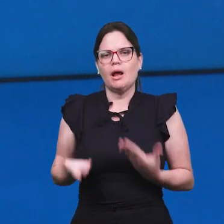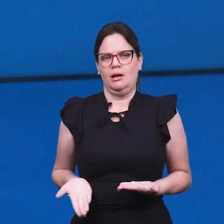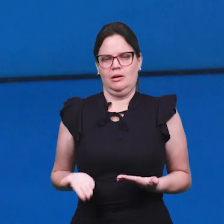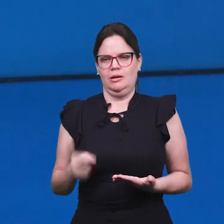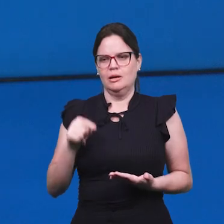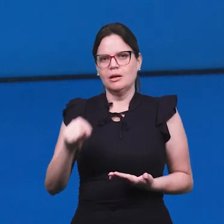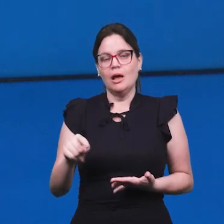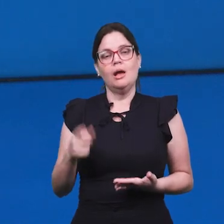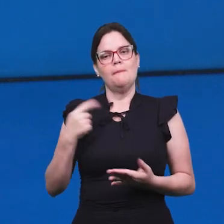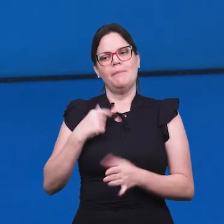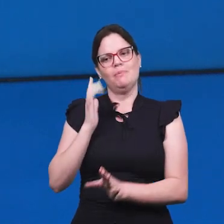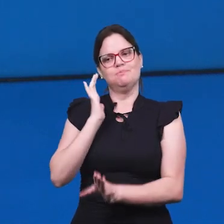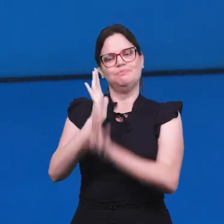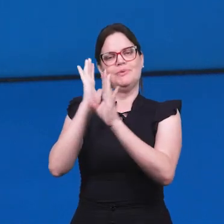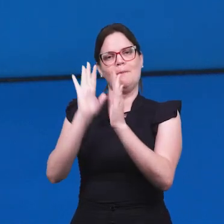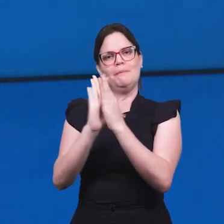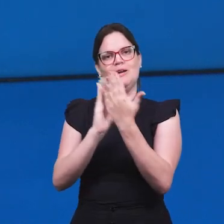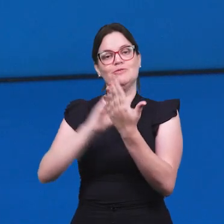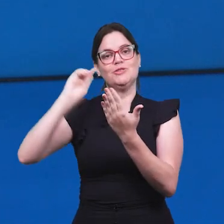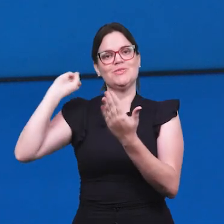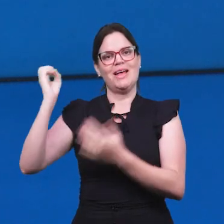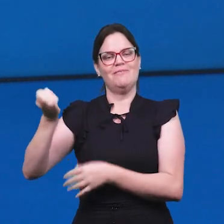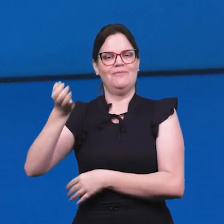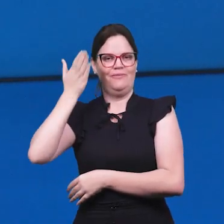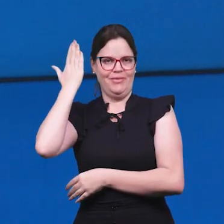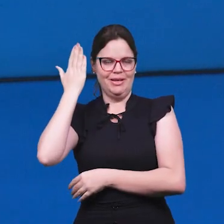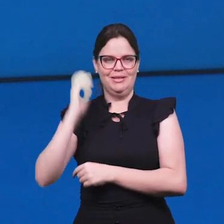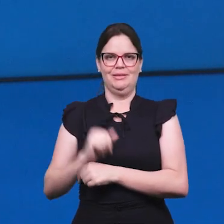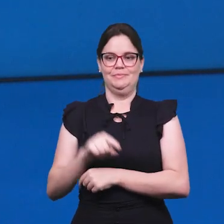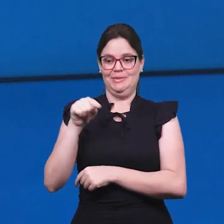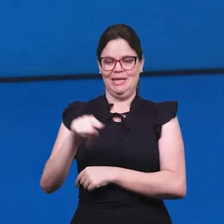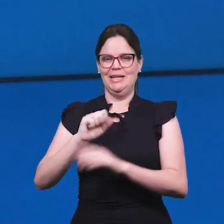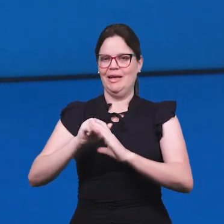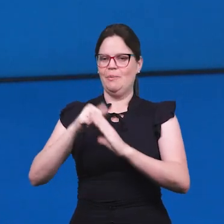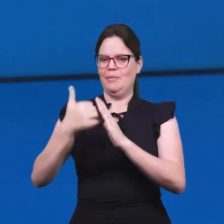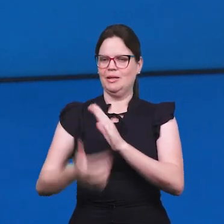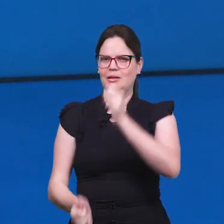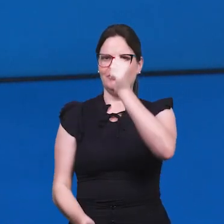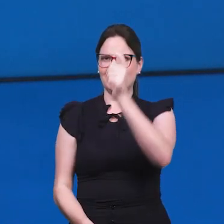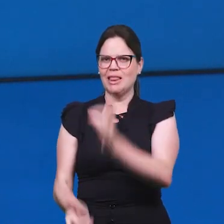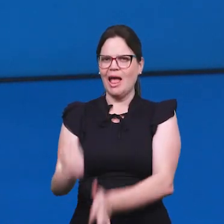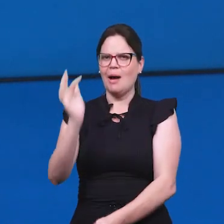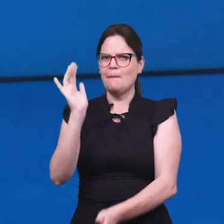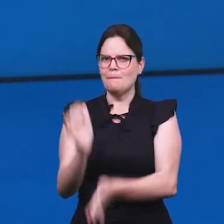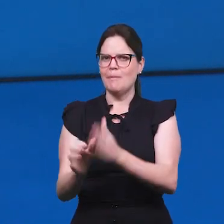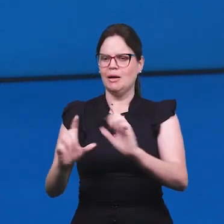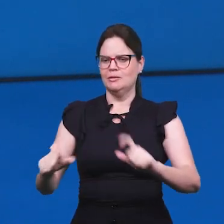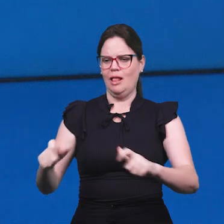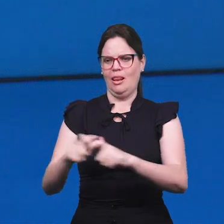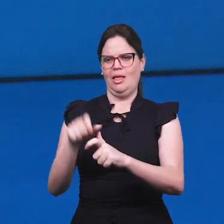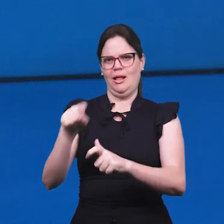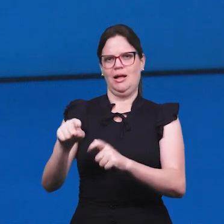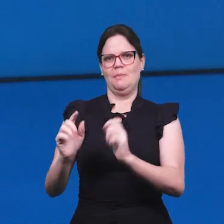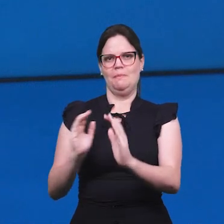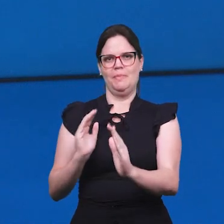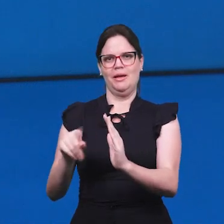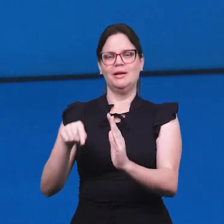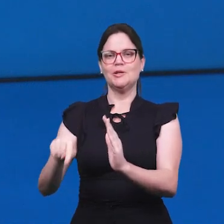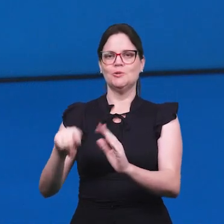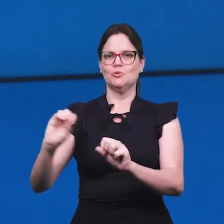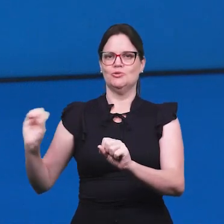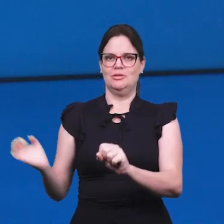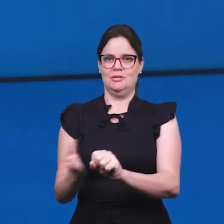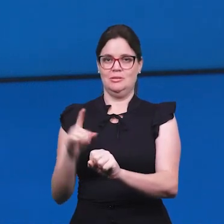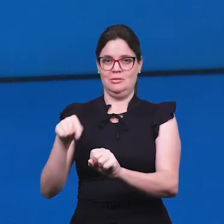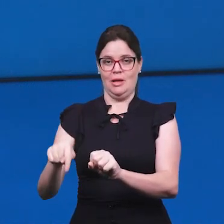Espírito Santo, ou seja, a característica ali exatamente do derramamento do Espírito Santo que